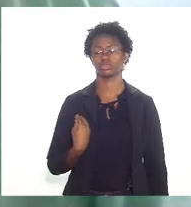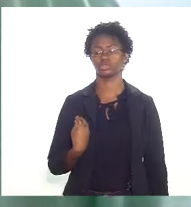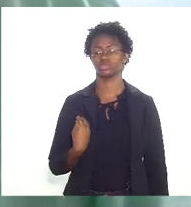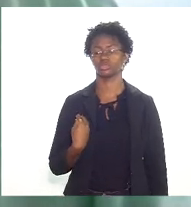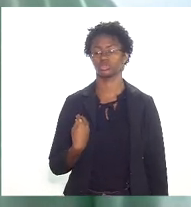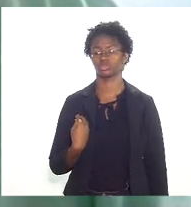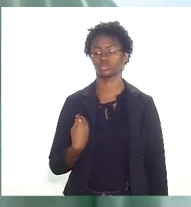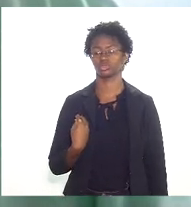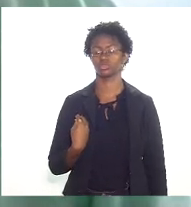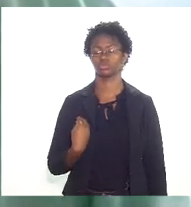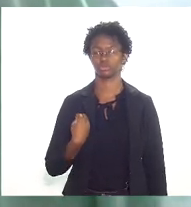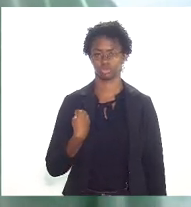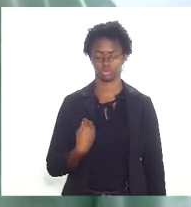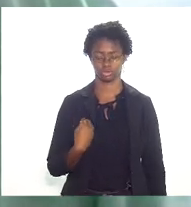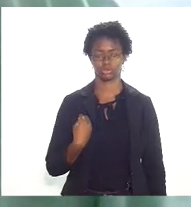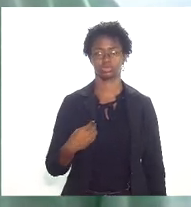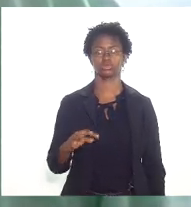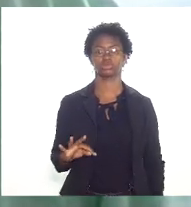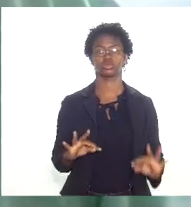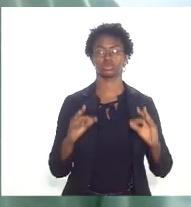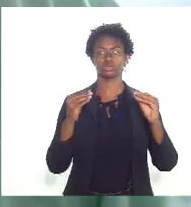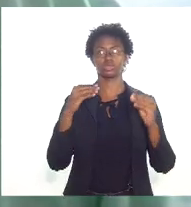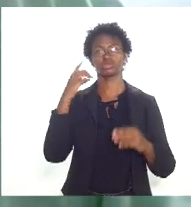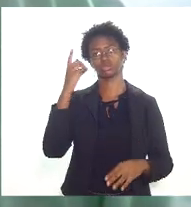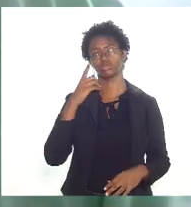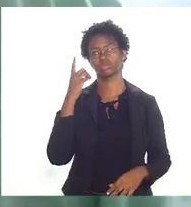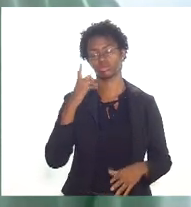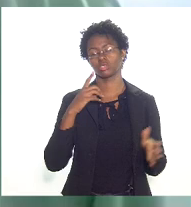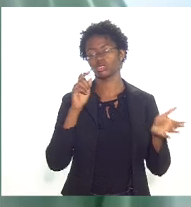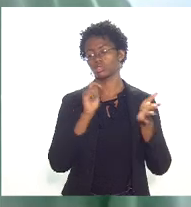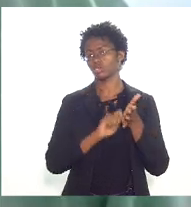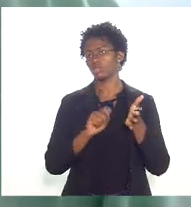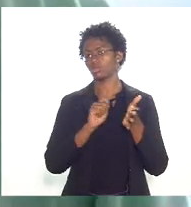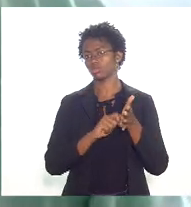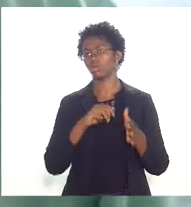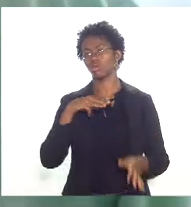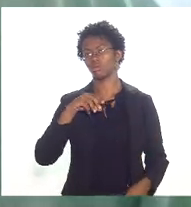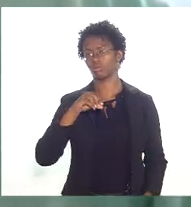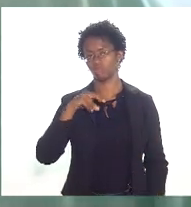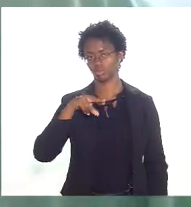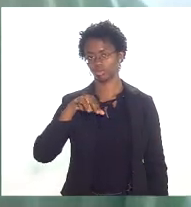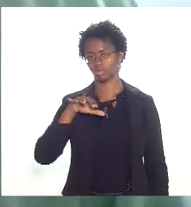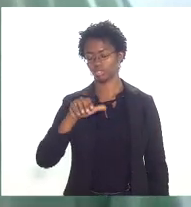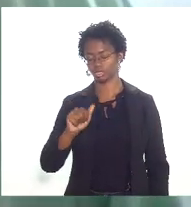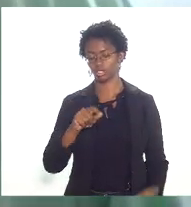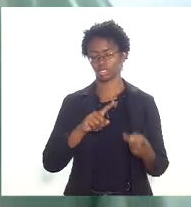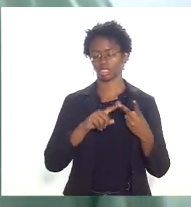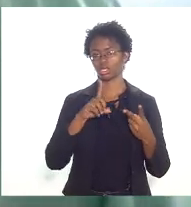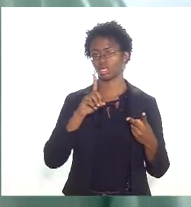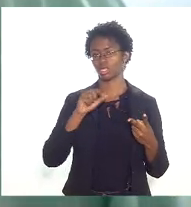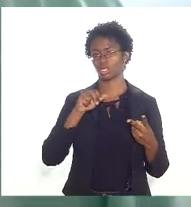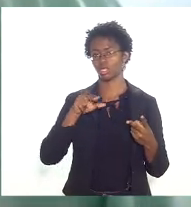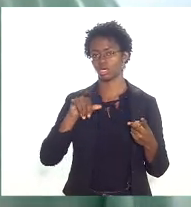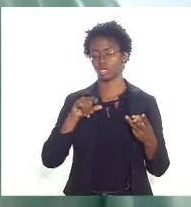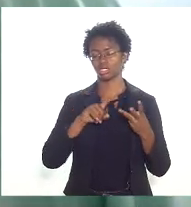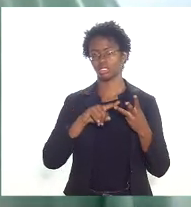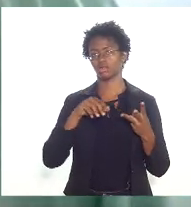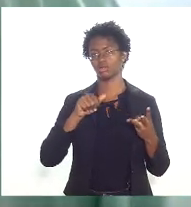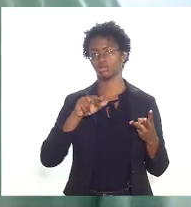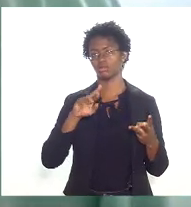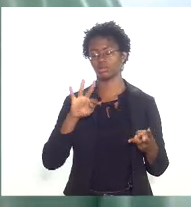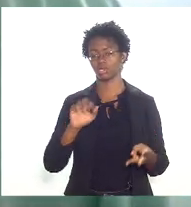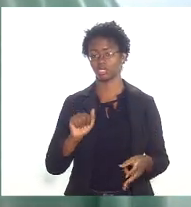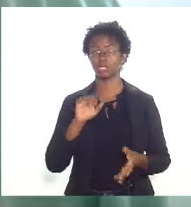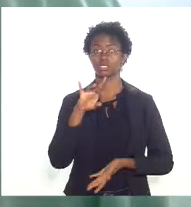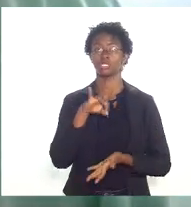presentes em todas as deputadas que são coautores Mônica Francisco Dani Martha Rocha E na